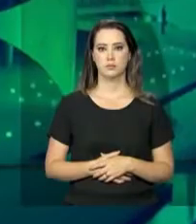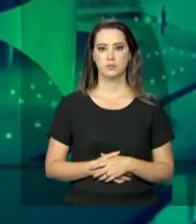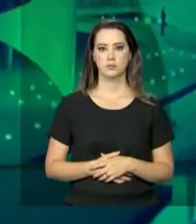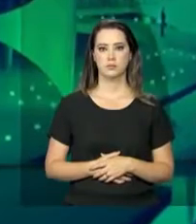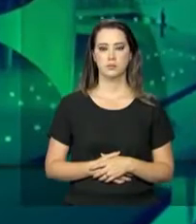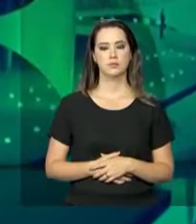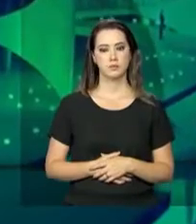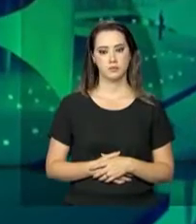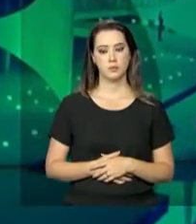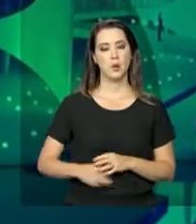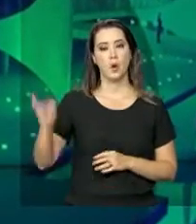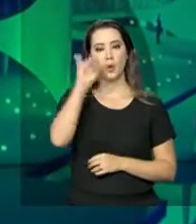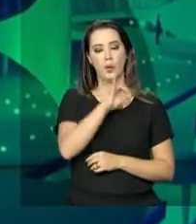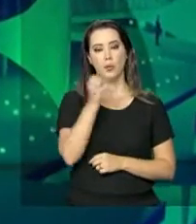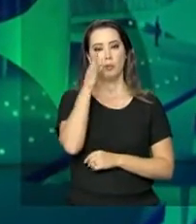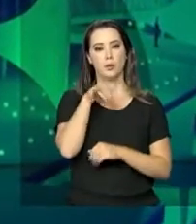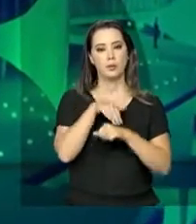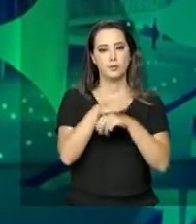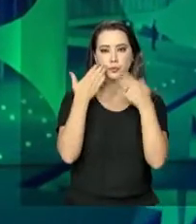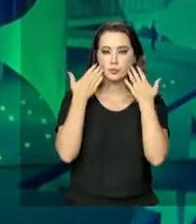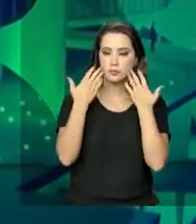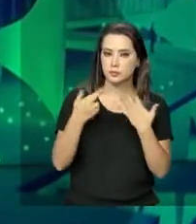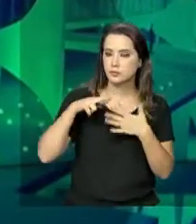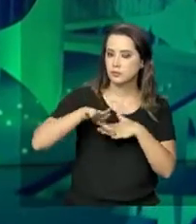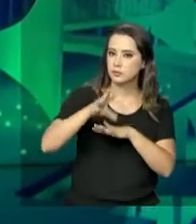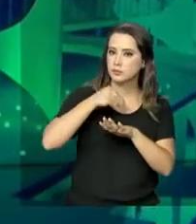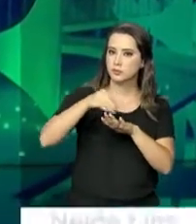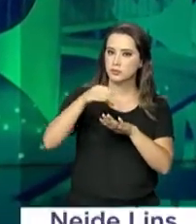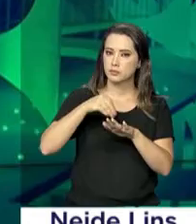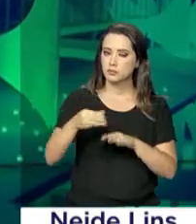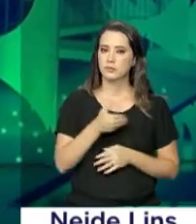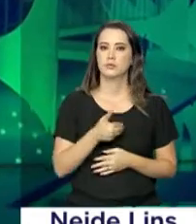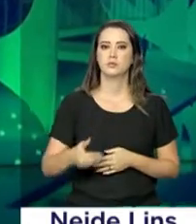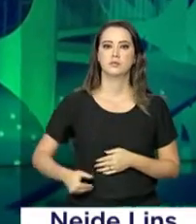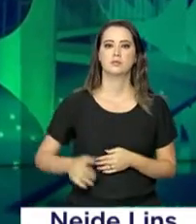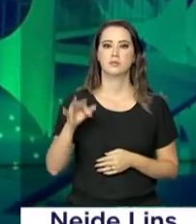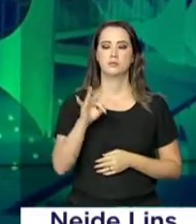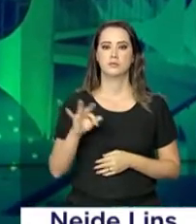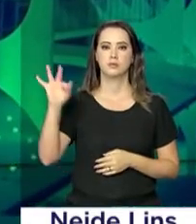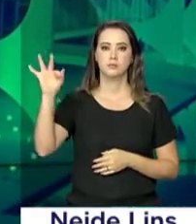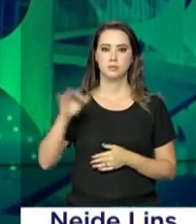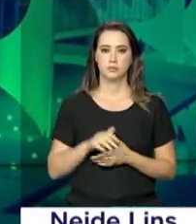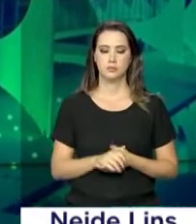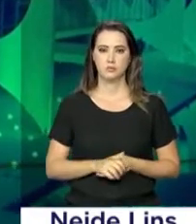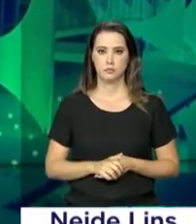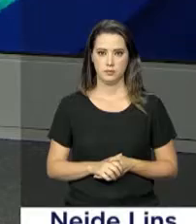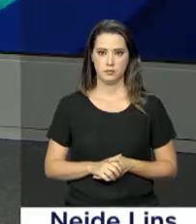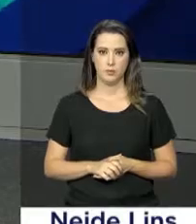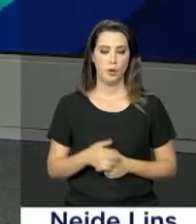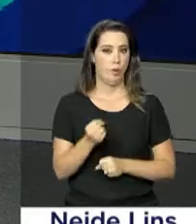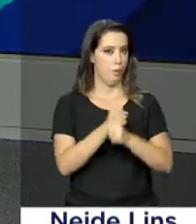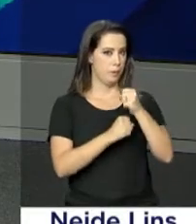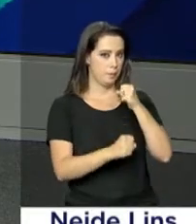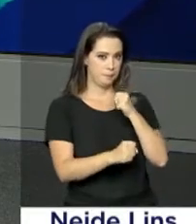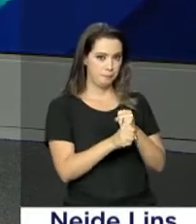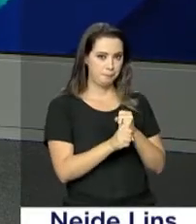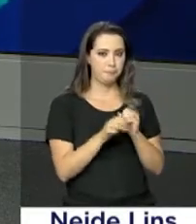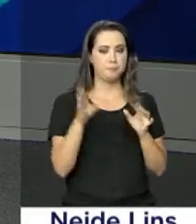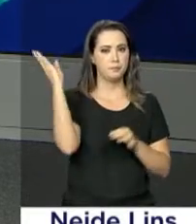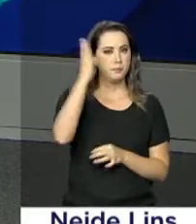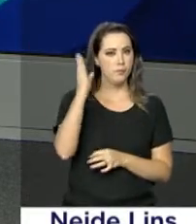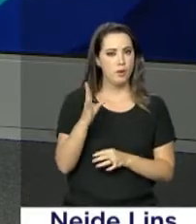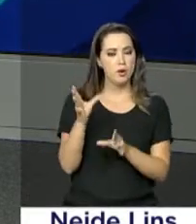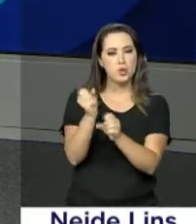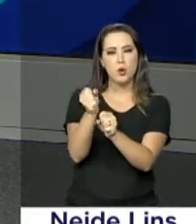olá boa noite no ar mais uma edição do repórter nbr com as notícias do governo federal no ano passado o